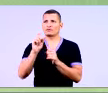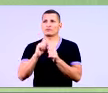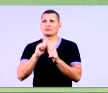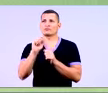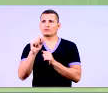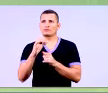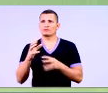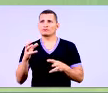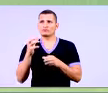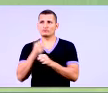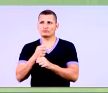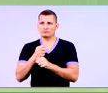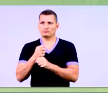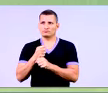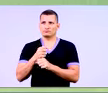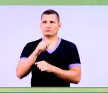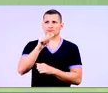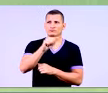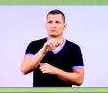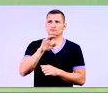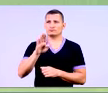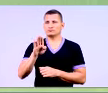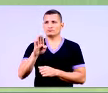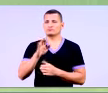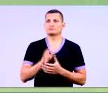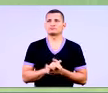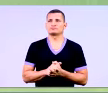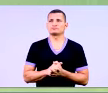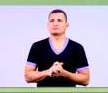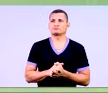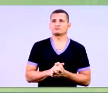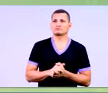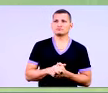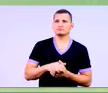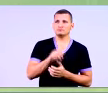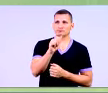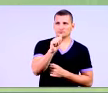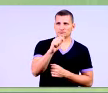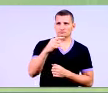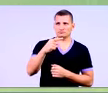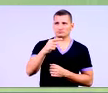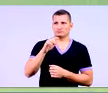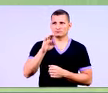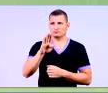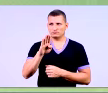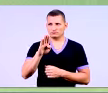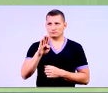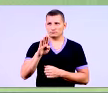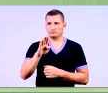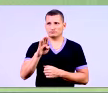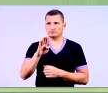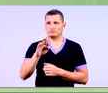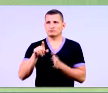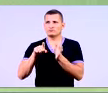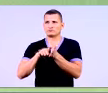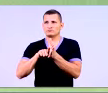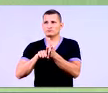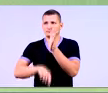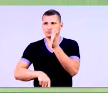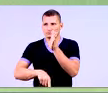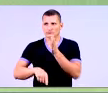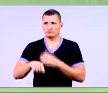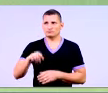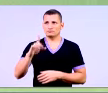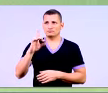soma o valor de a e b a menos b do valor de há é subtraído